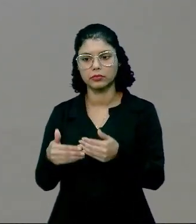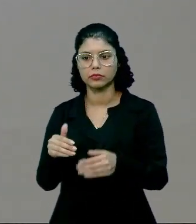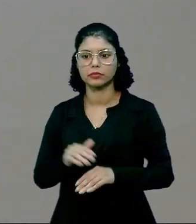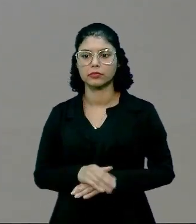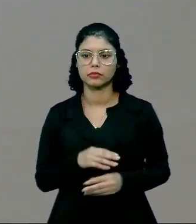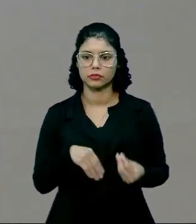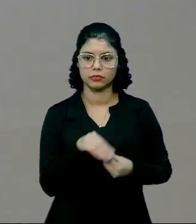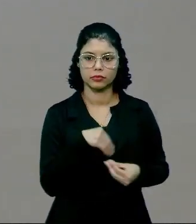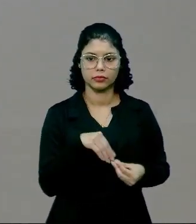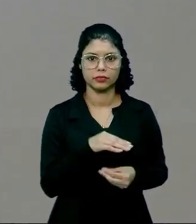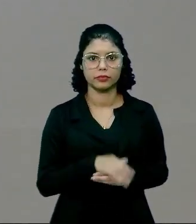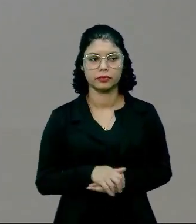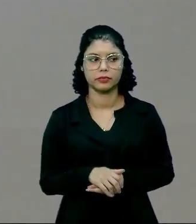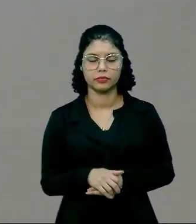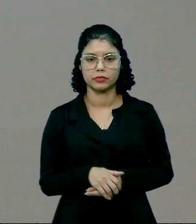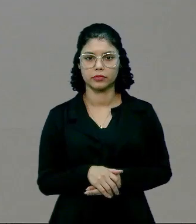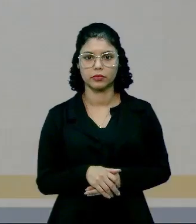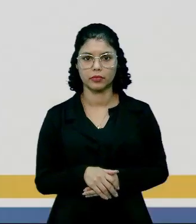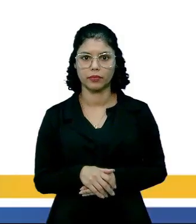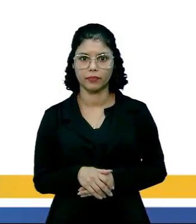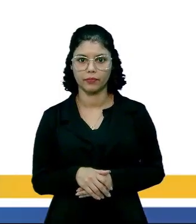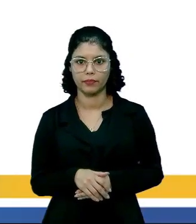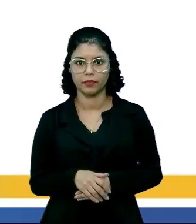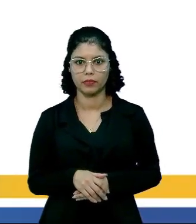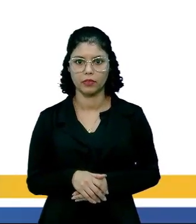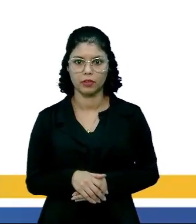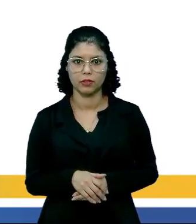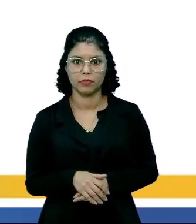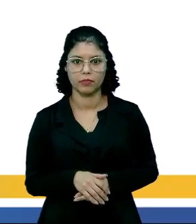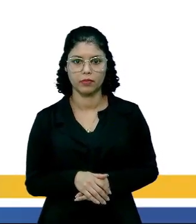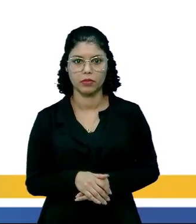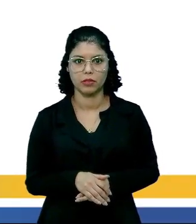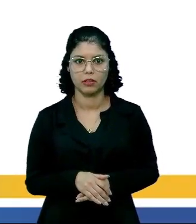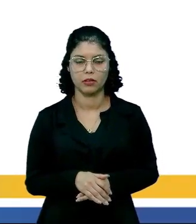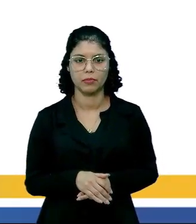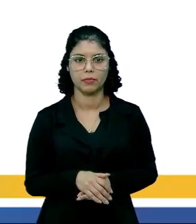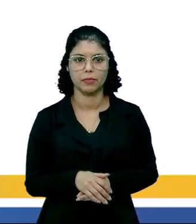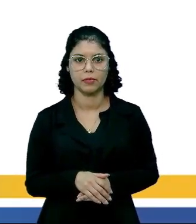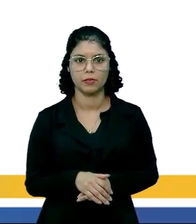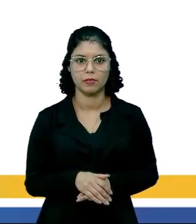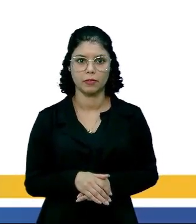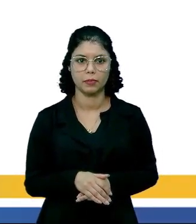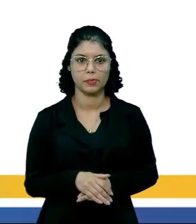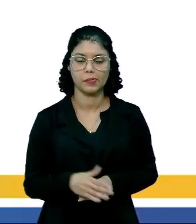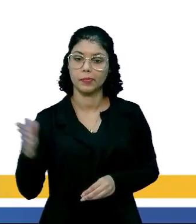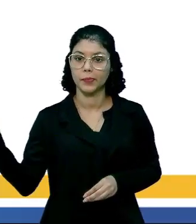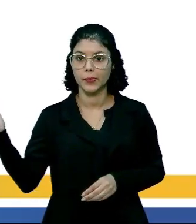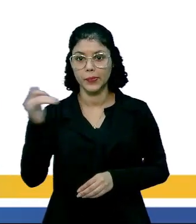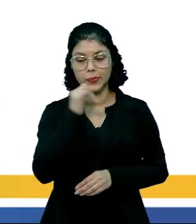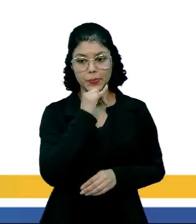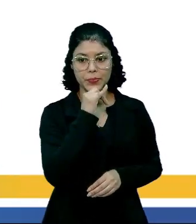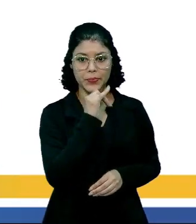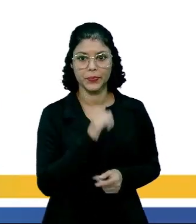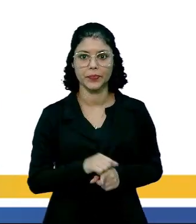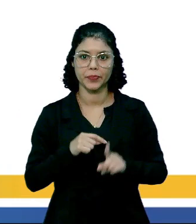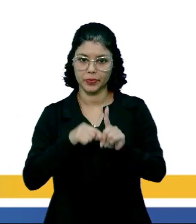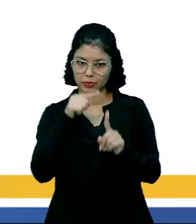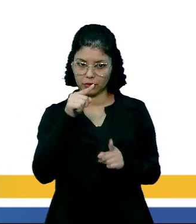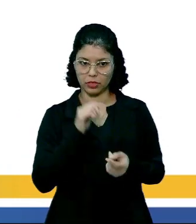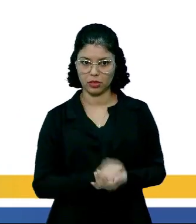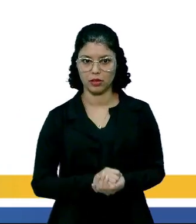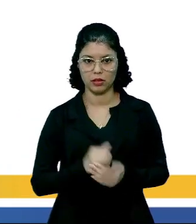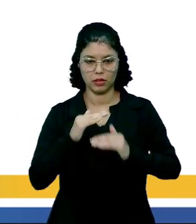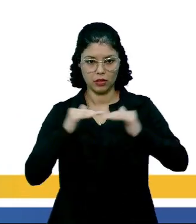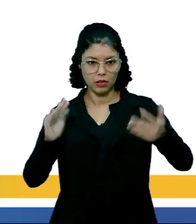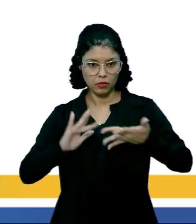reacional Então vamos seguir aí na tela nós temos o seguinte a concentração a temperatura